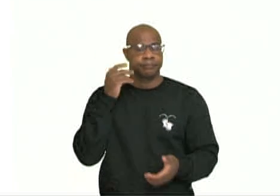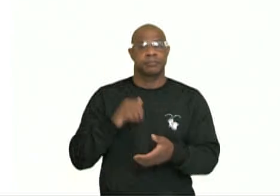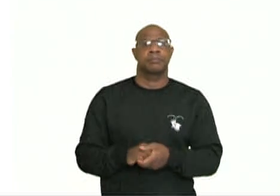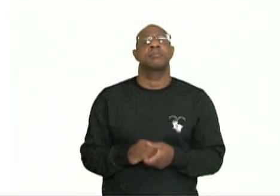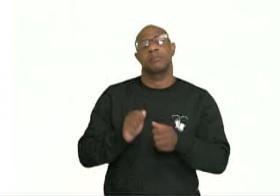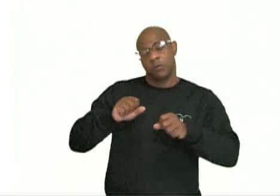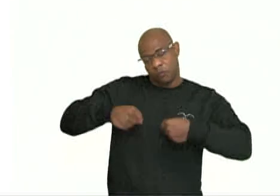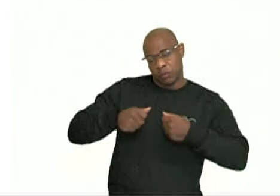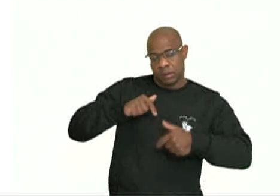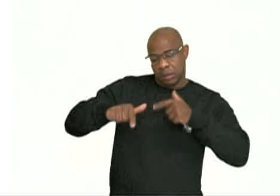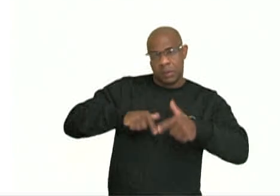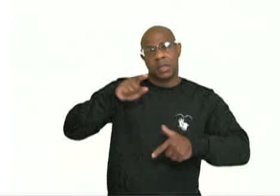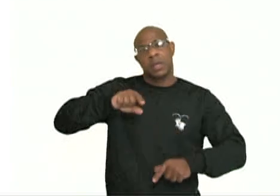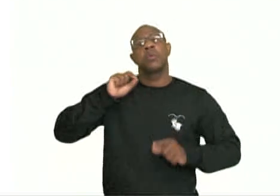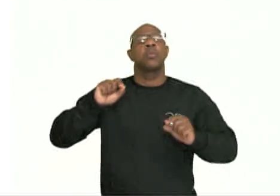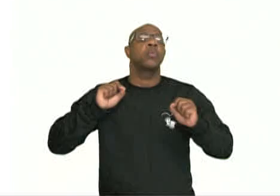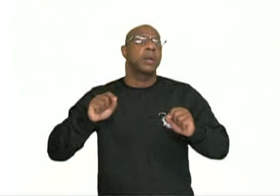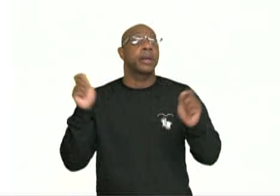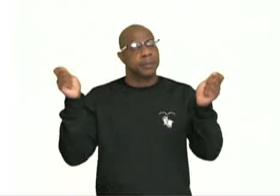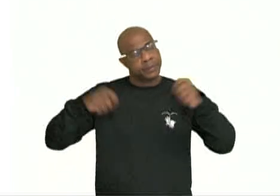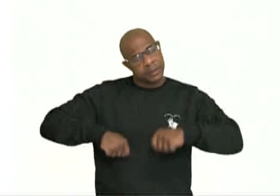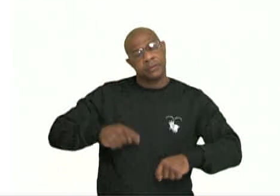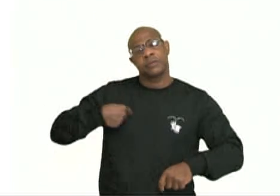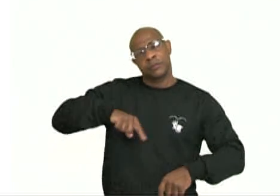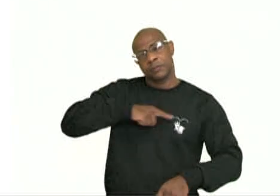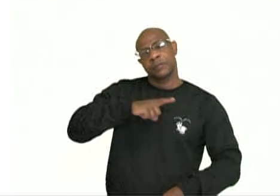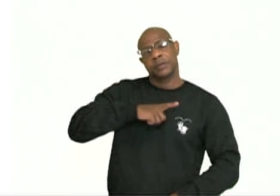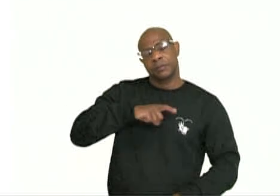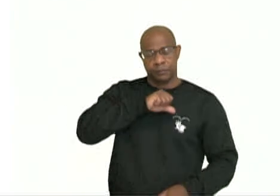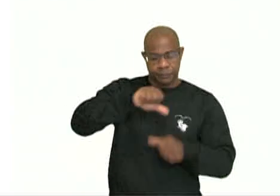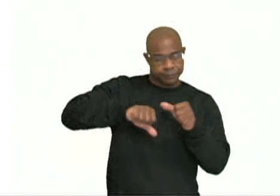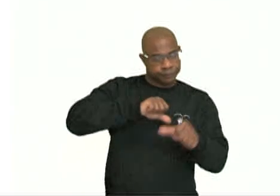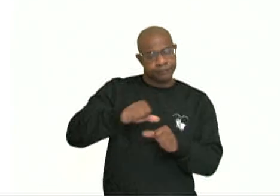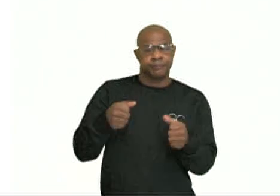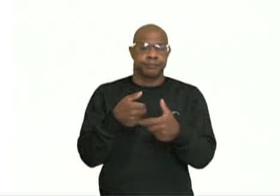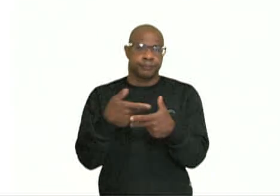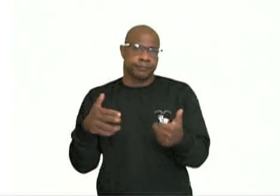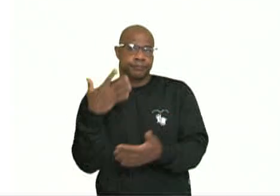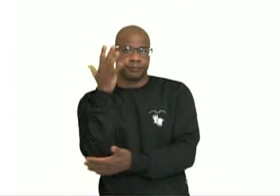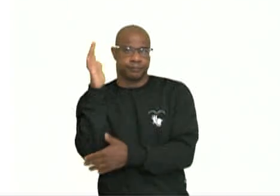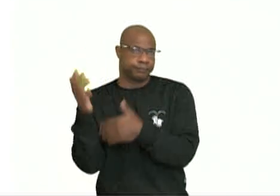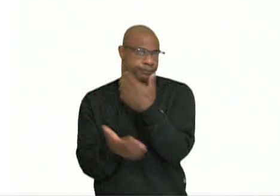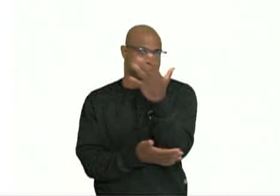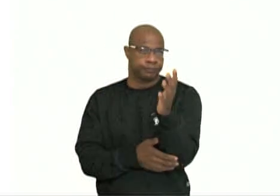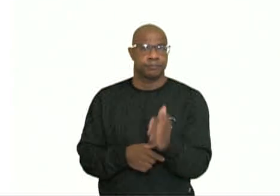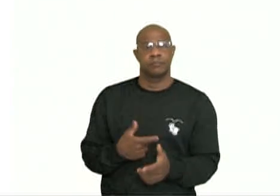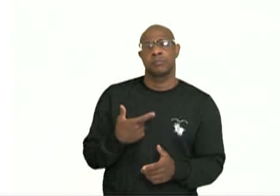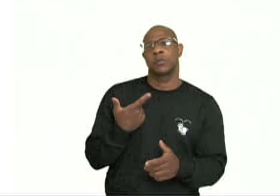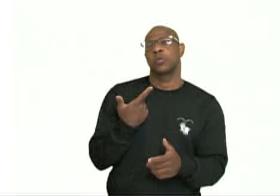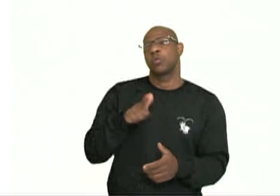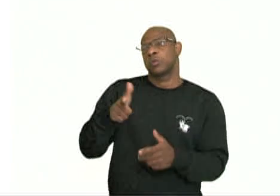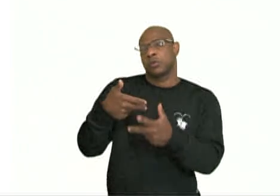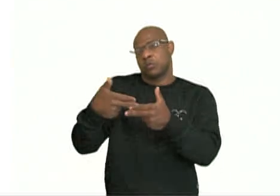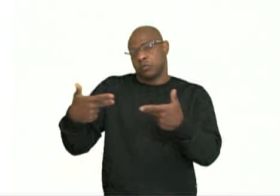força de trabalho vai ser essa capacidade que a gente vai ter de transformar a matéria-prima em outros produtos